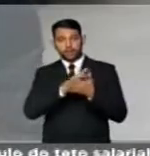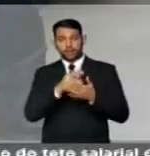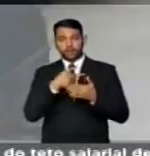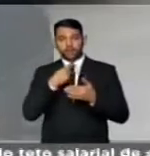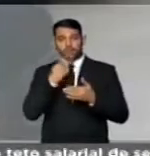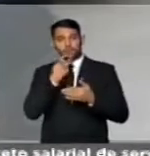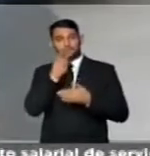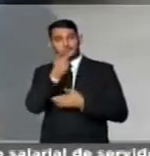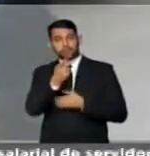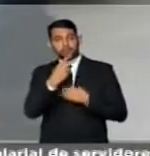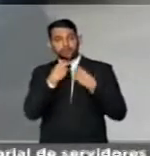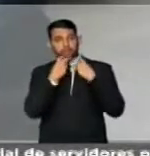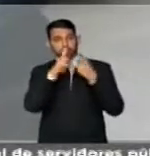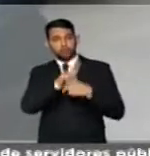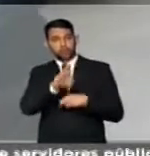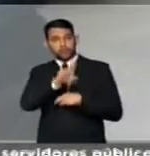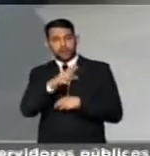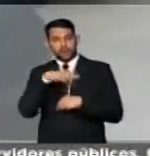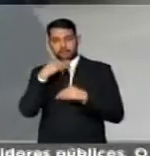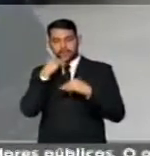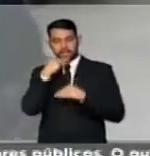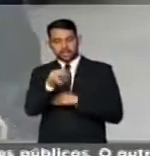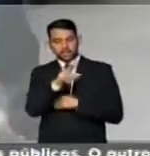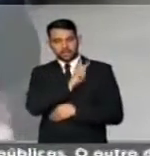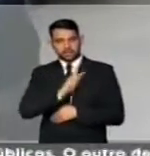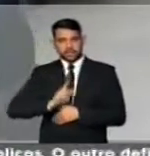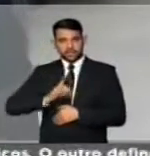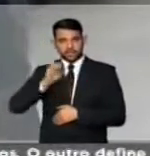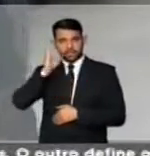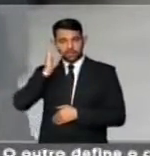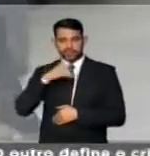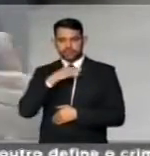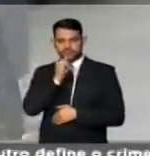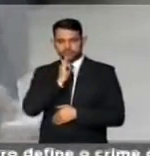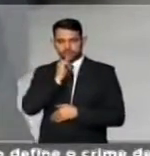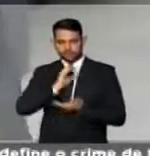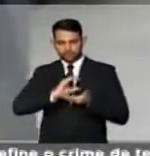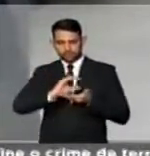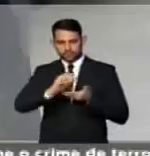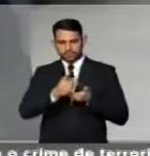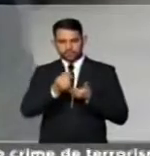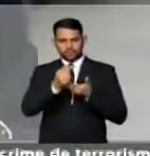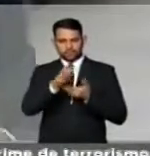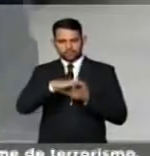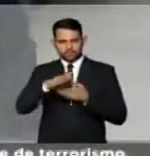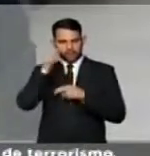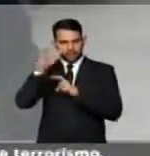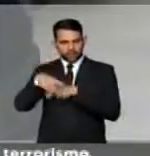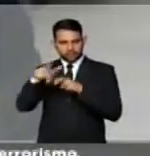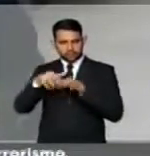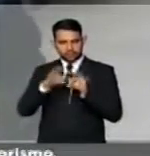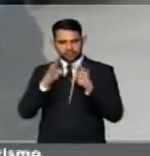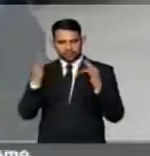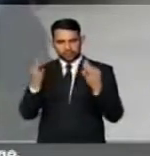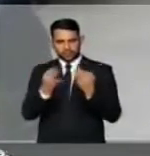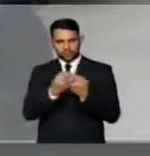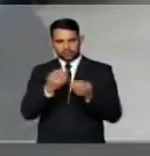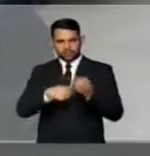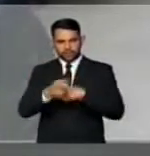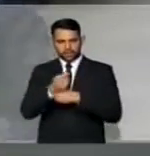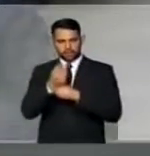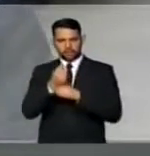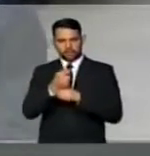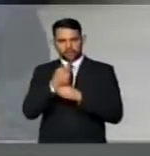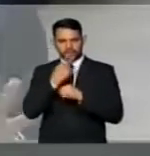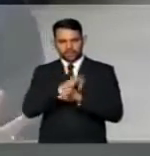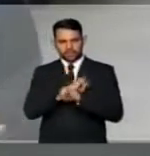também quero lamentar que na mensagem da presidenta Dilma, quando ela mencionou, por exemplo, os recursos para a agricultura familiar e para o agronegócio, ela